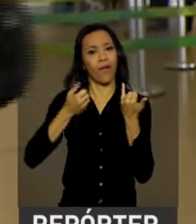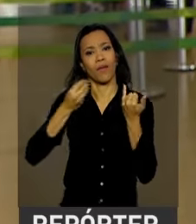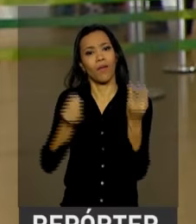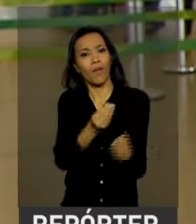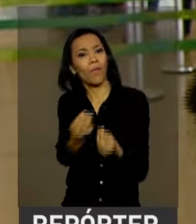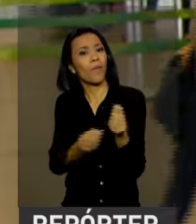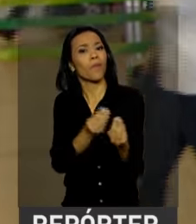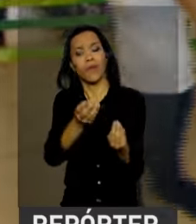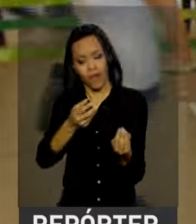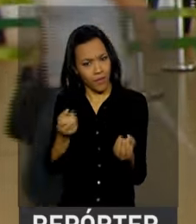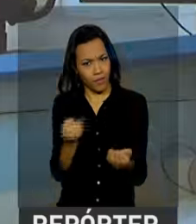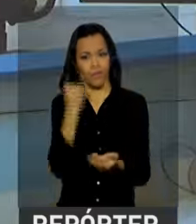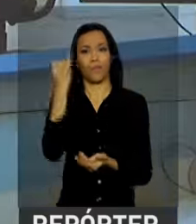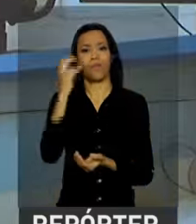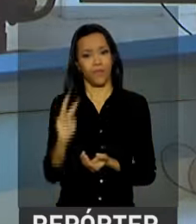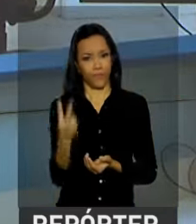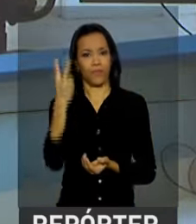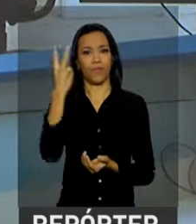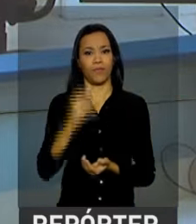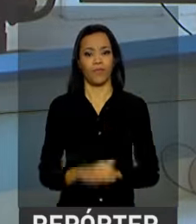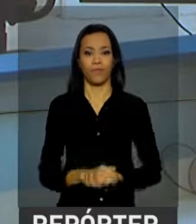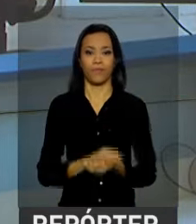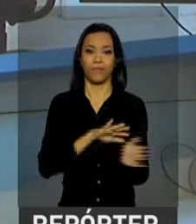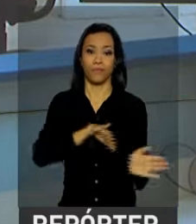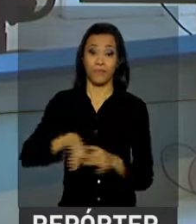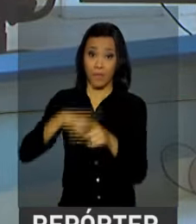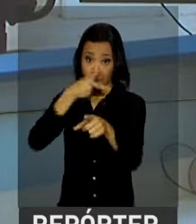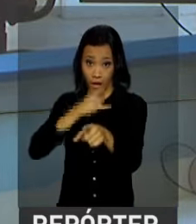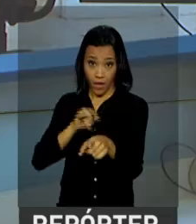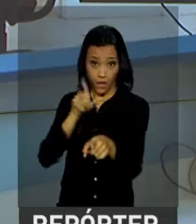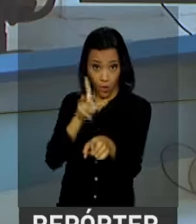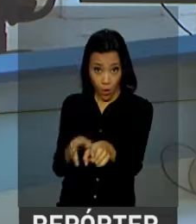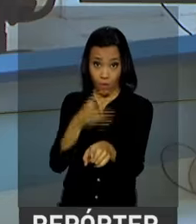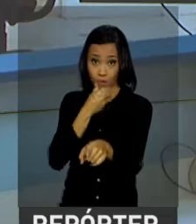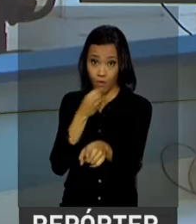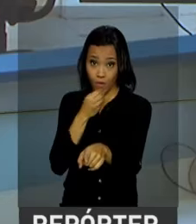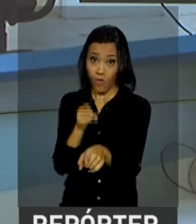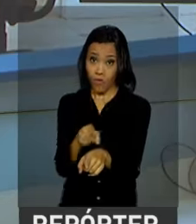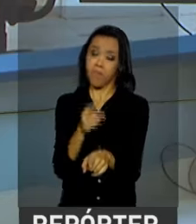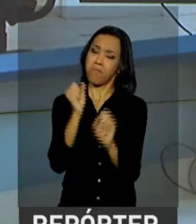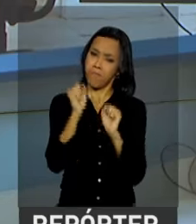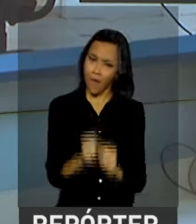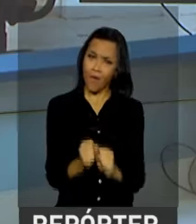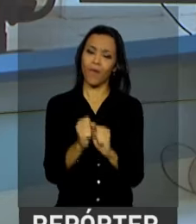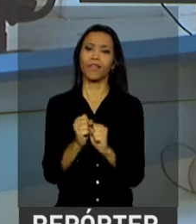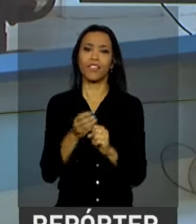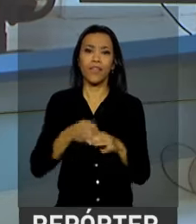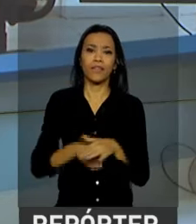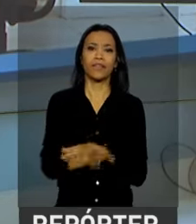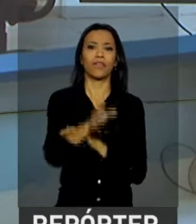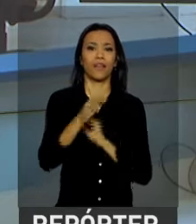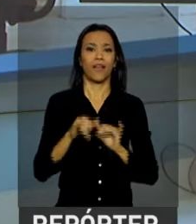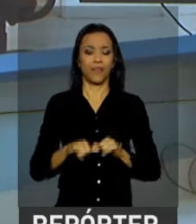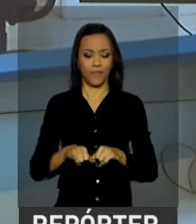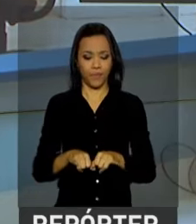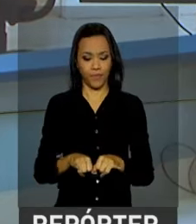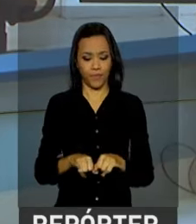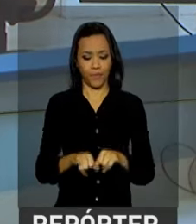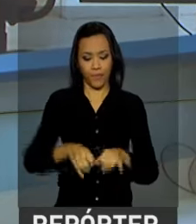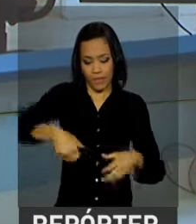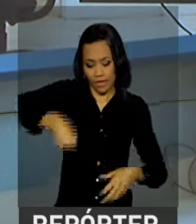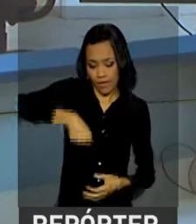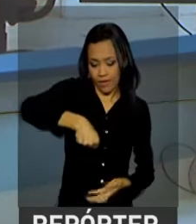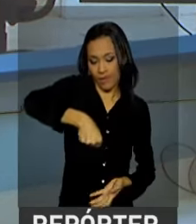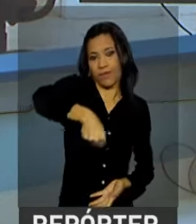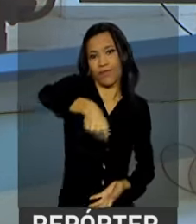serviços, sempre é válido. E pais como o Carlos, que você viu na reportagem, podem entrar na sala de embarque com a cadeirinha ou